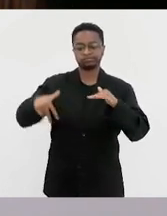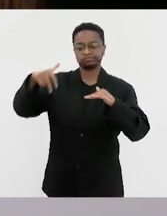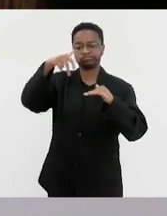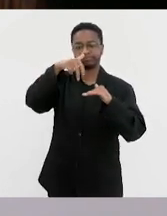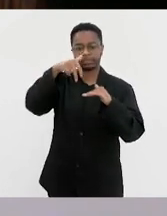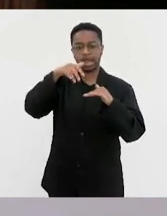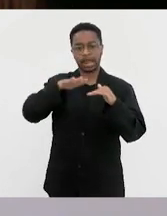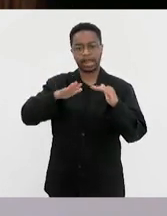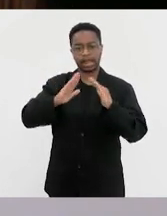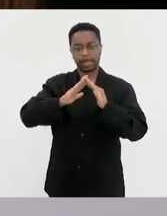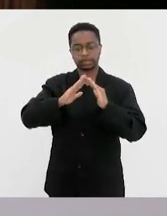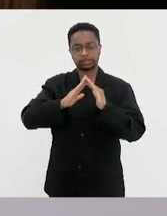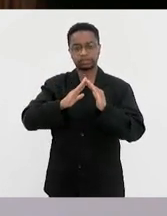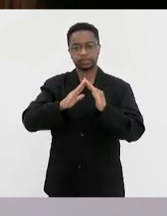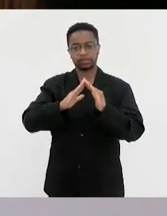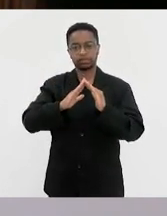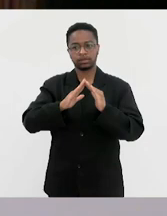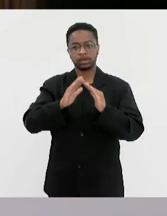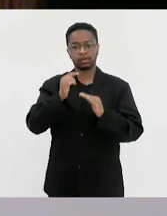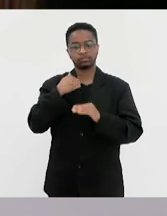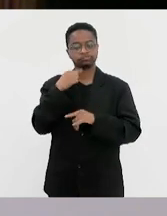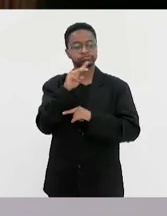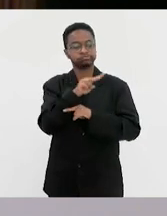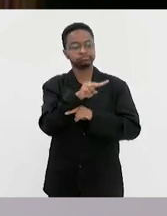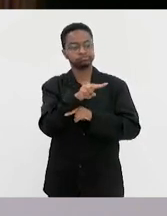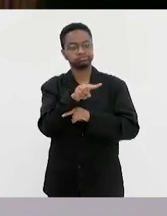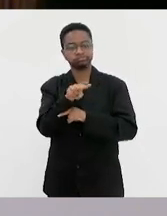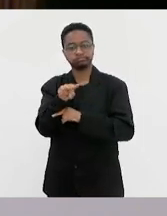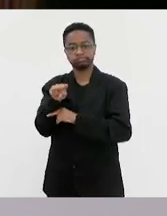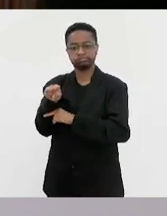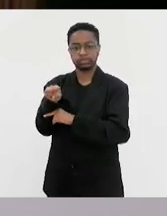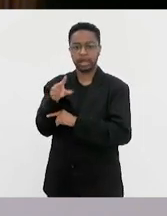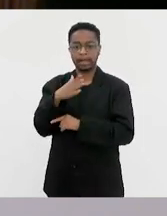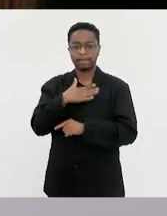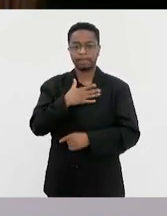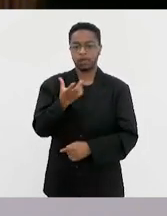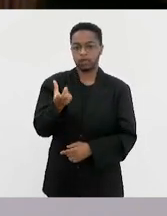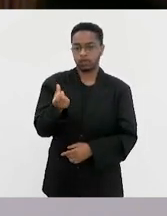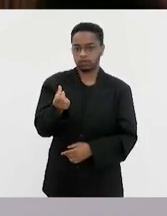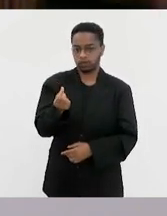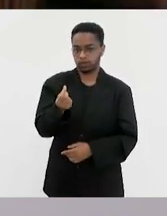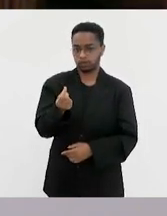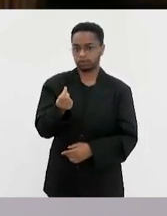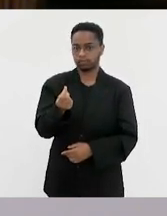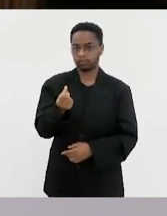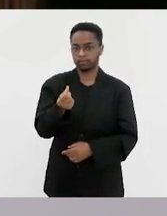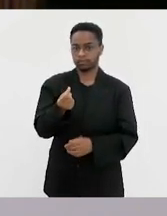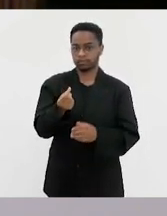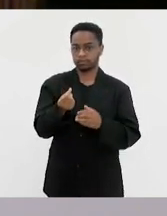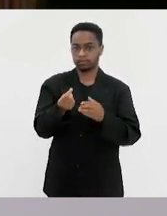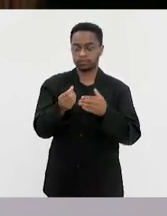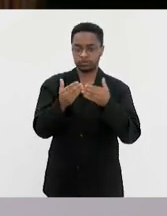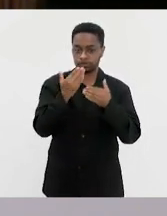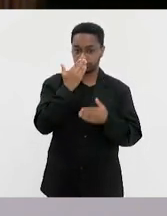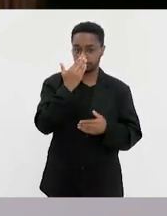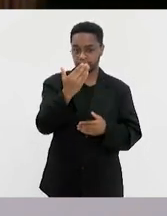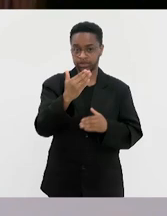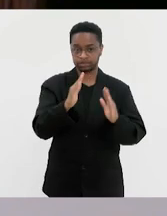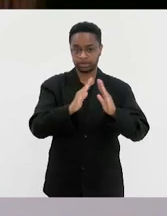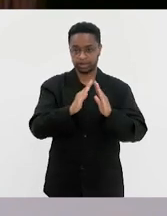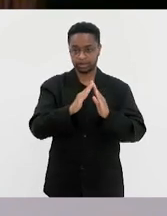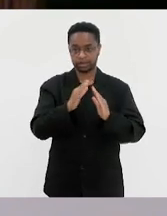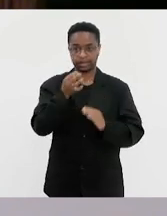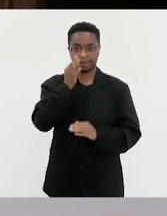casa e ficava observando o meu avô do outro lado da rua, numa padaria, com os amigos